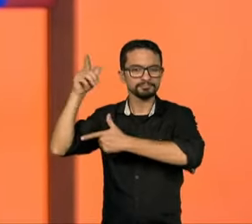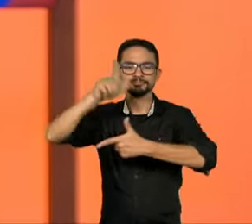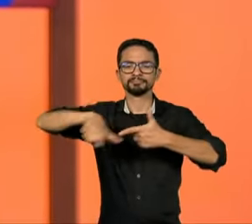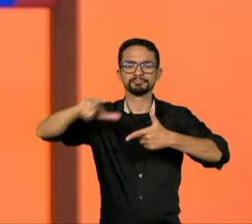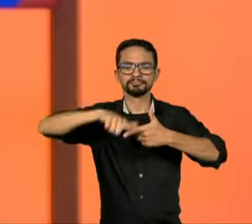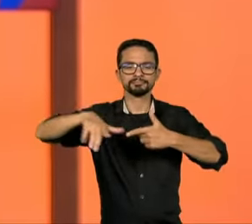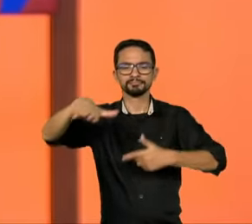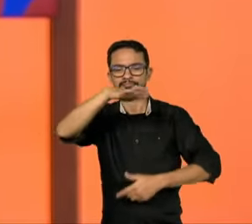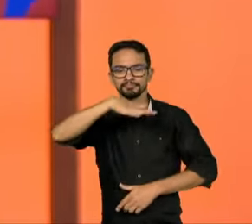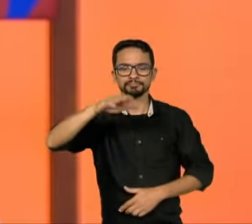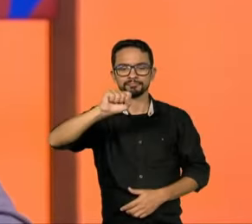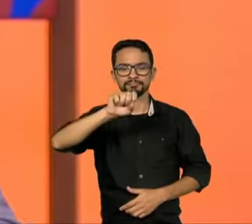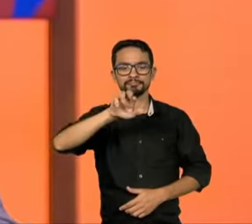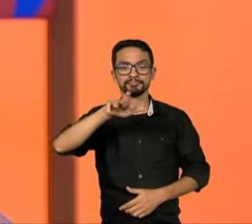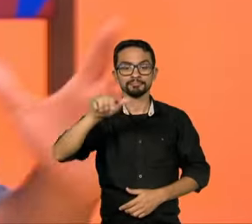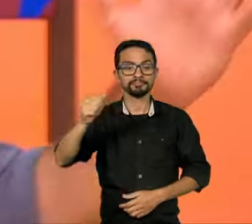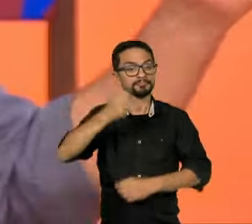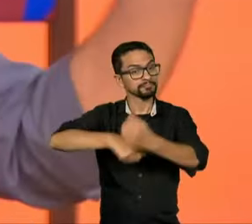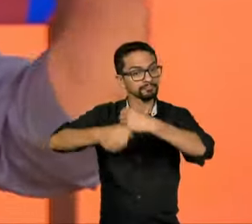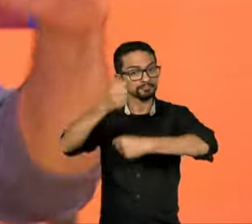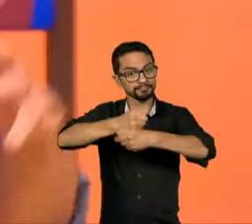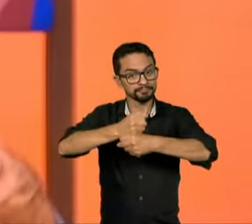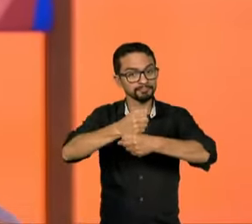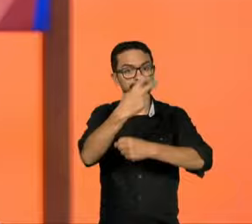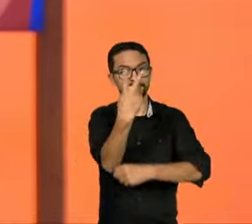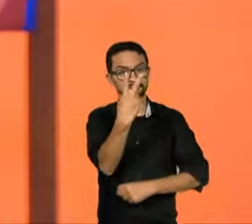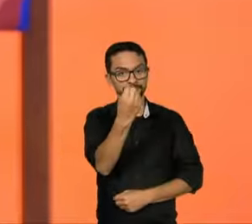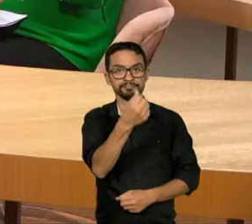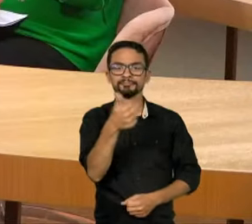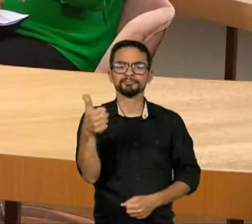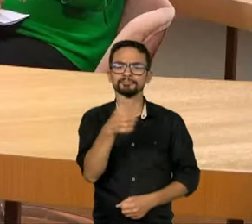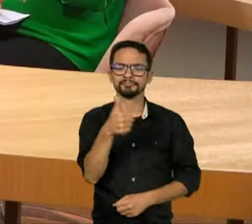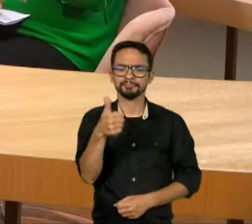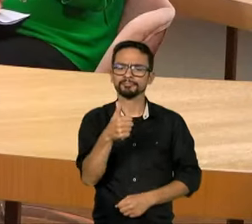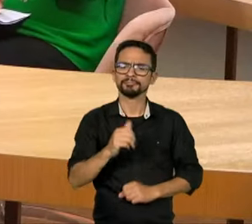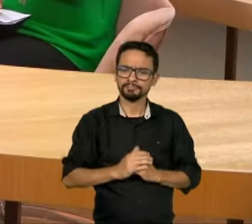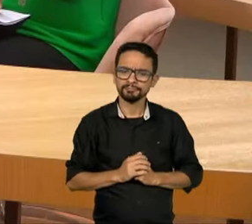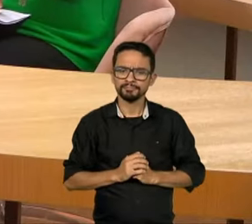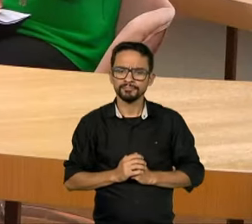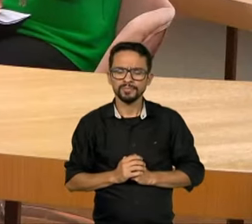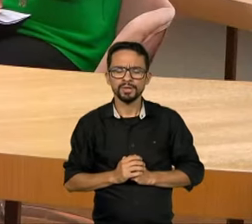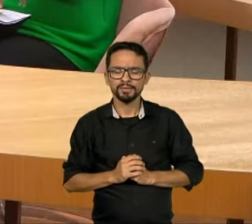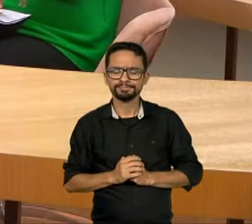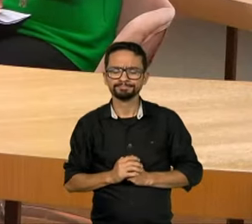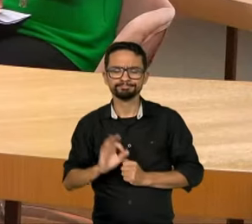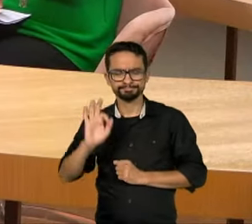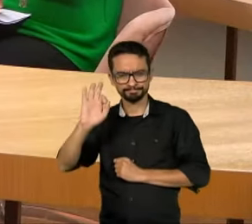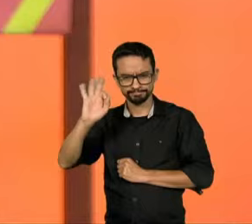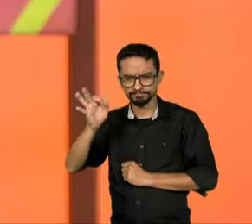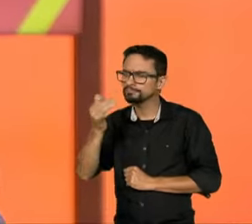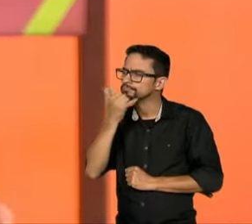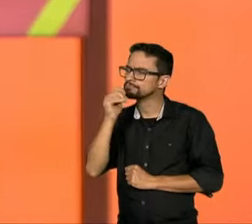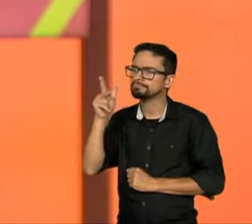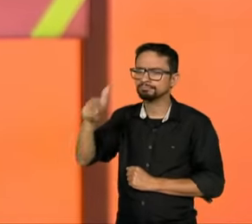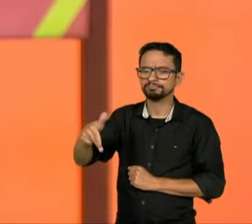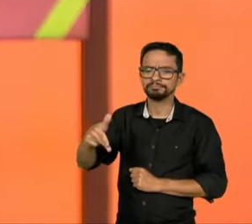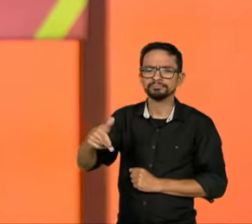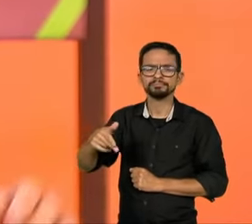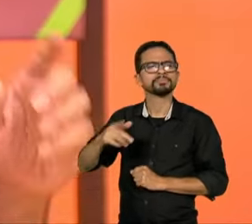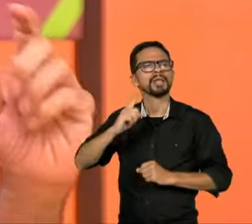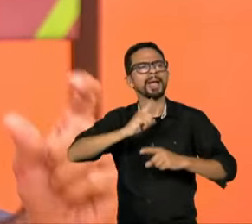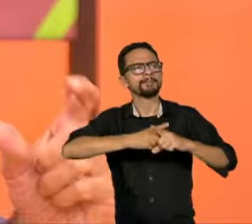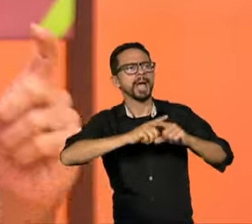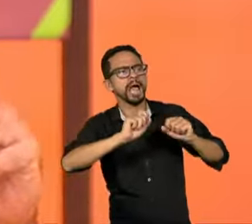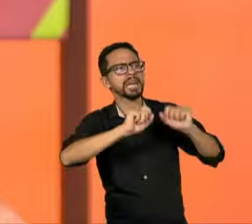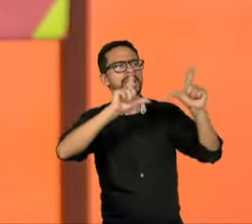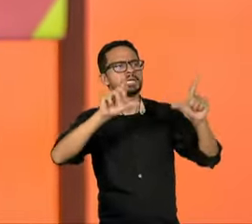serrana em 2011. Né, que a gente precisa ter uma coordenação. A gente, inclusive, recebe pela... Desculpa te interromper, perdão. Aquele é do Alerta Rio.